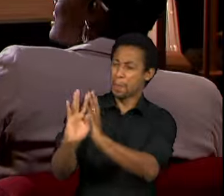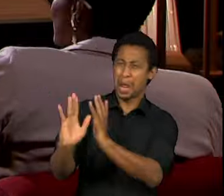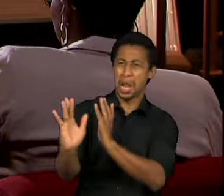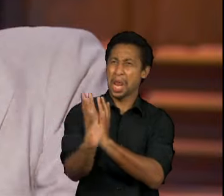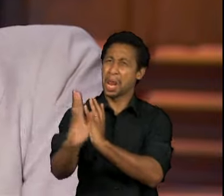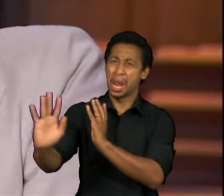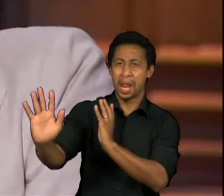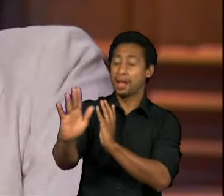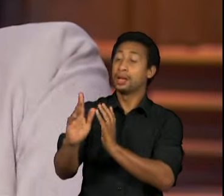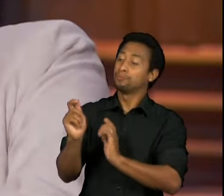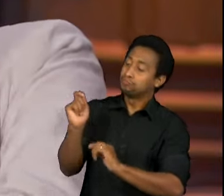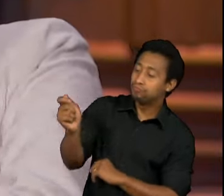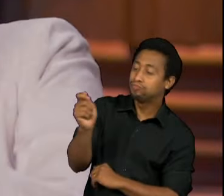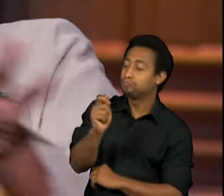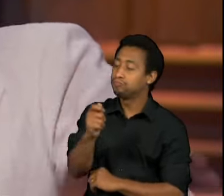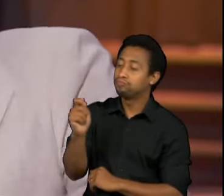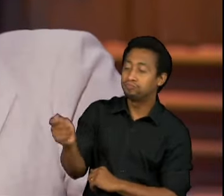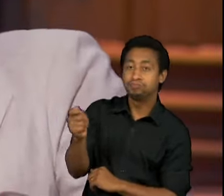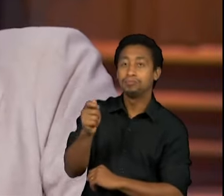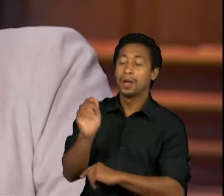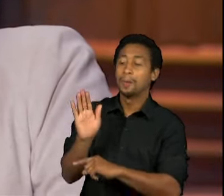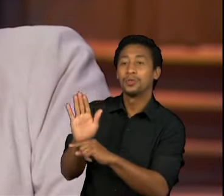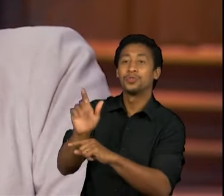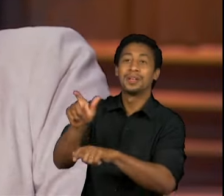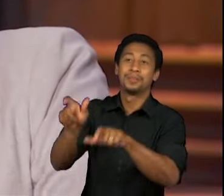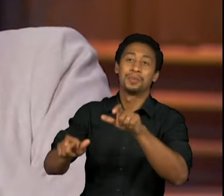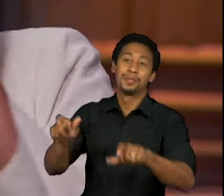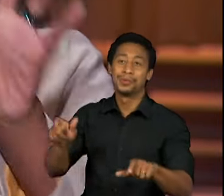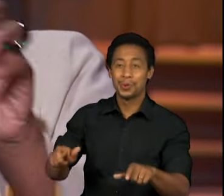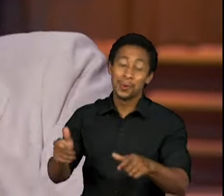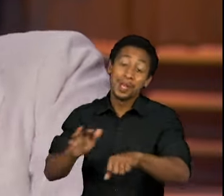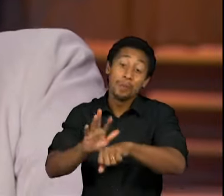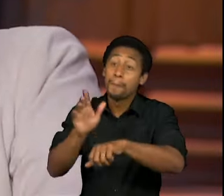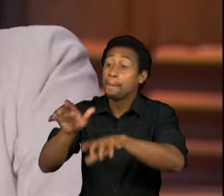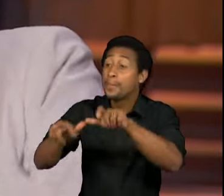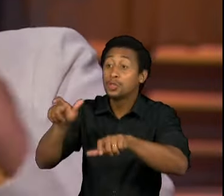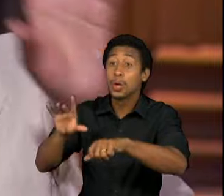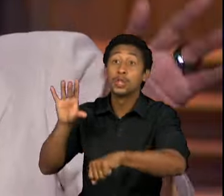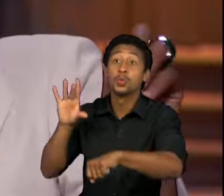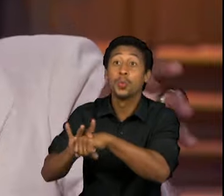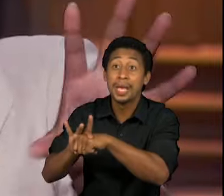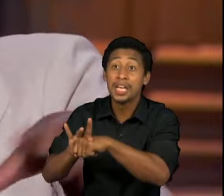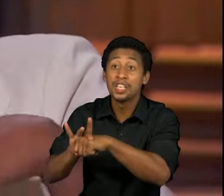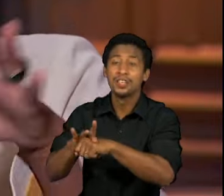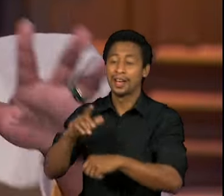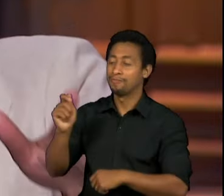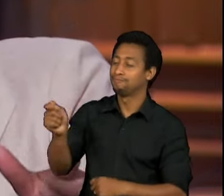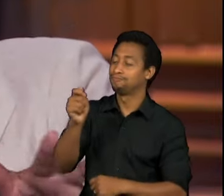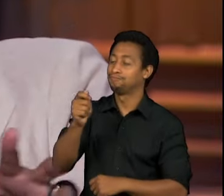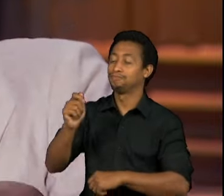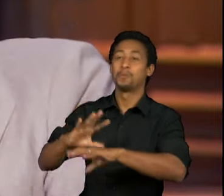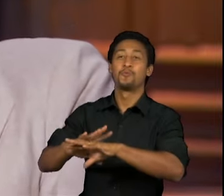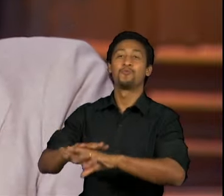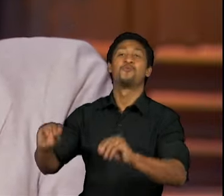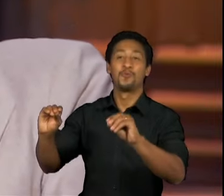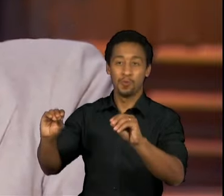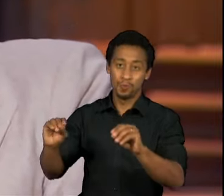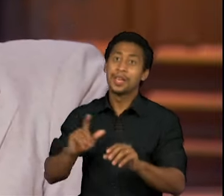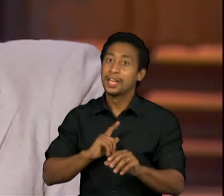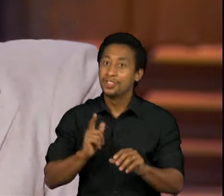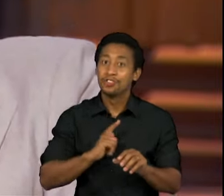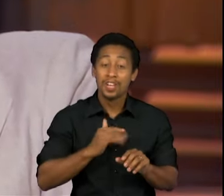exatamente tinha várias plantas no quintal de casa sabia que era uma coisa foto acordo com ela planta servir então foi